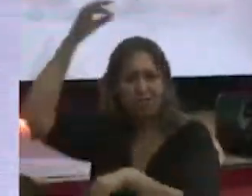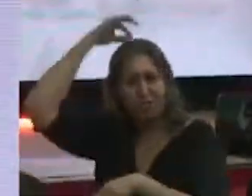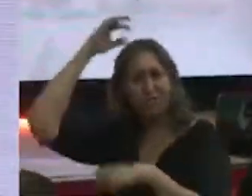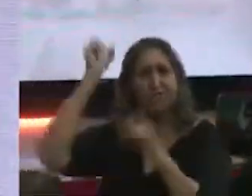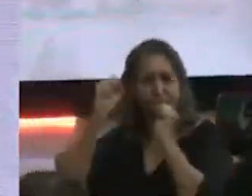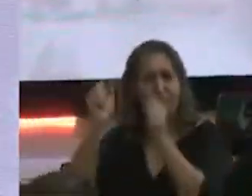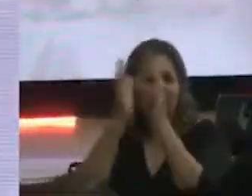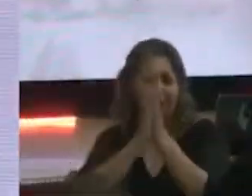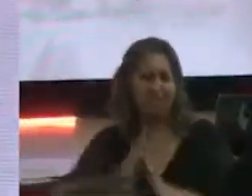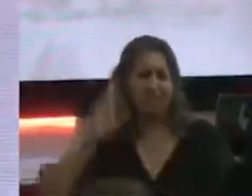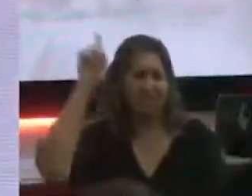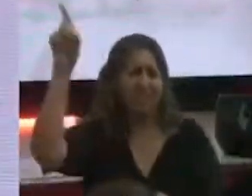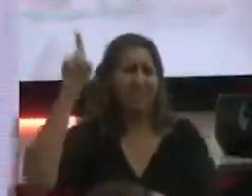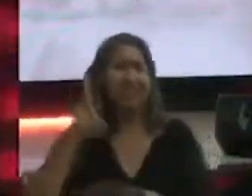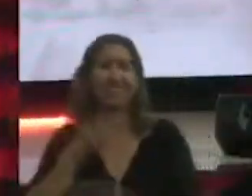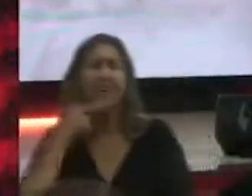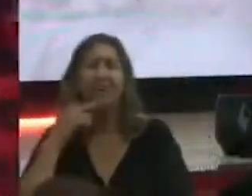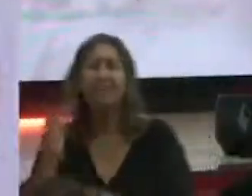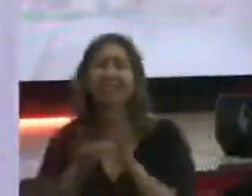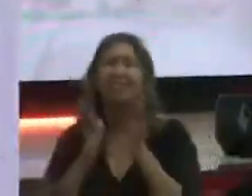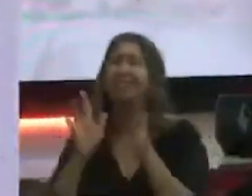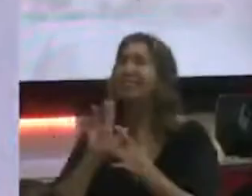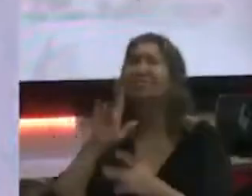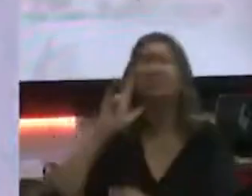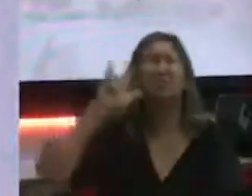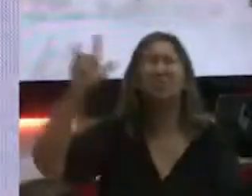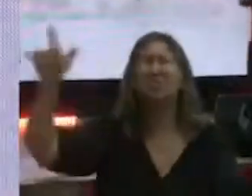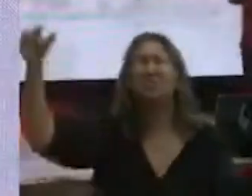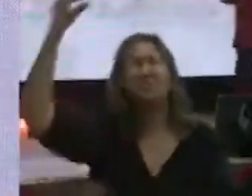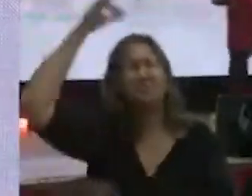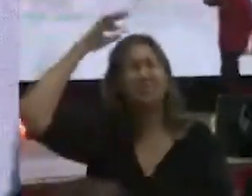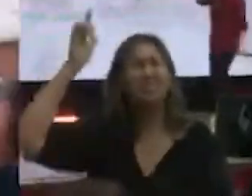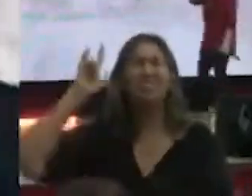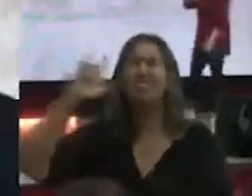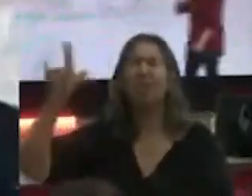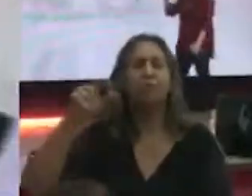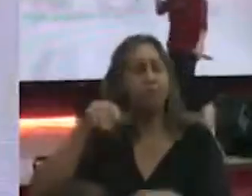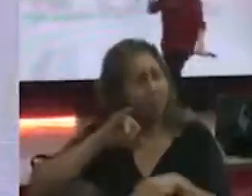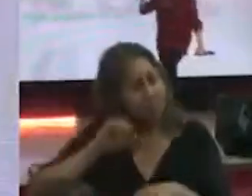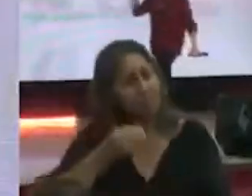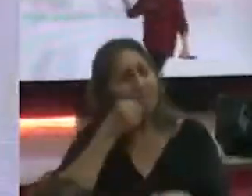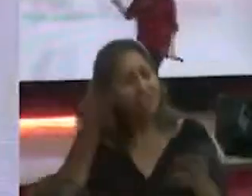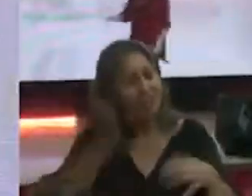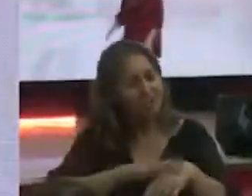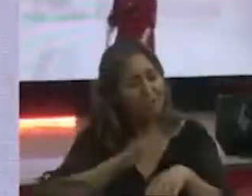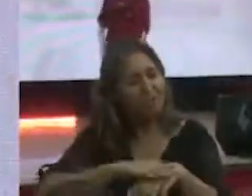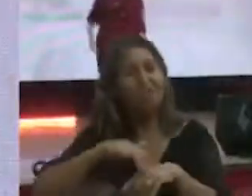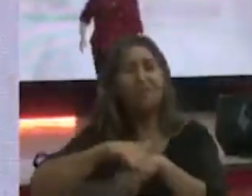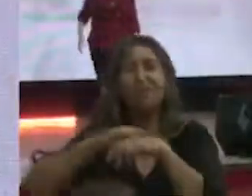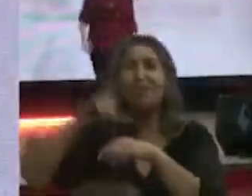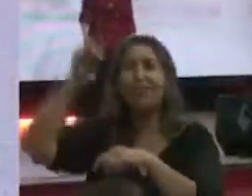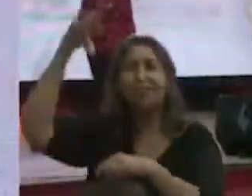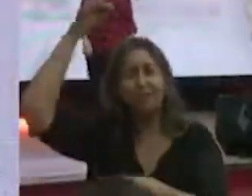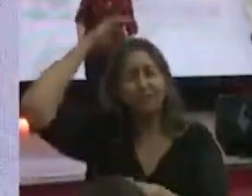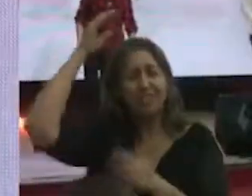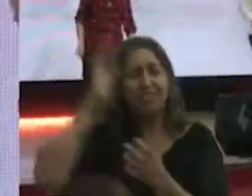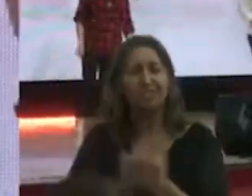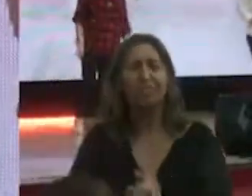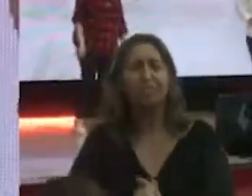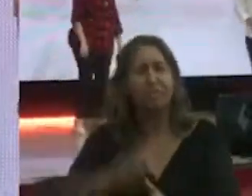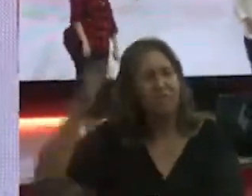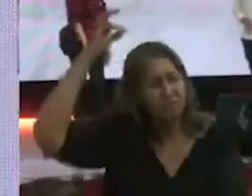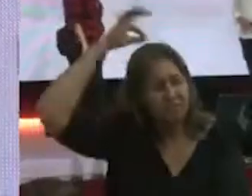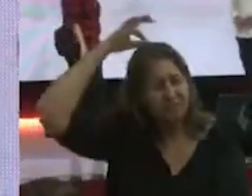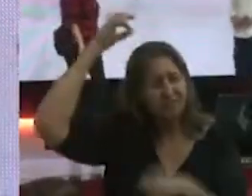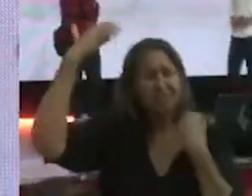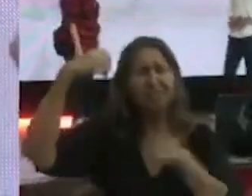quer que você esteja diga eu te amo Espírito Santo toda a igreja agora toda a igreja diga Espírito Santo eu preciso de ti